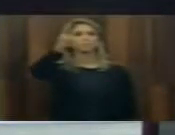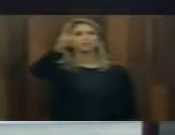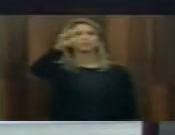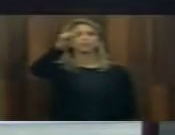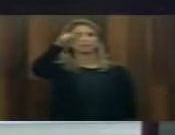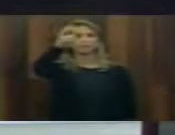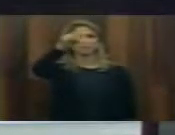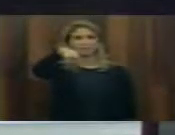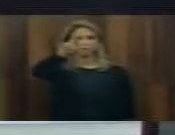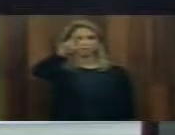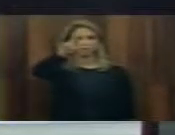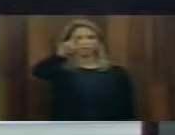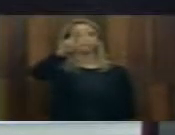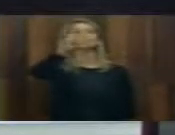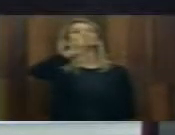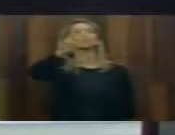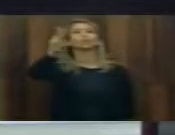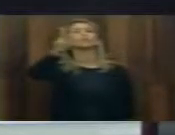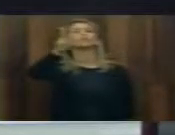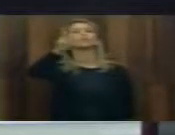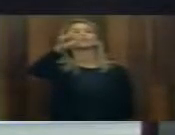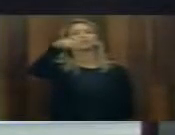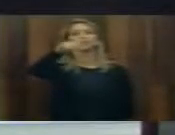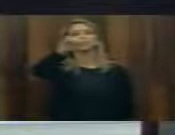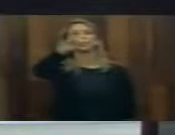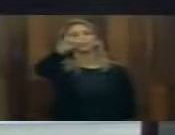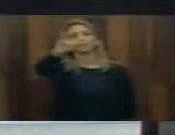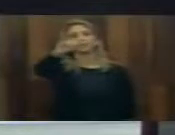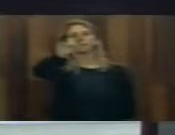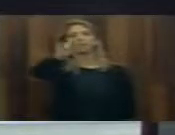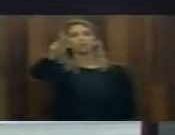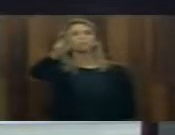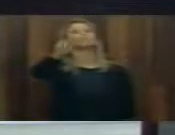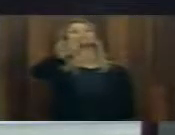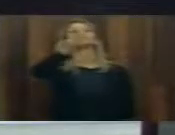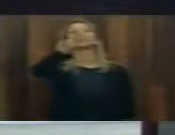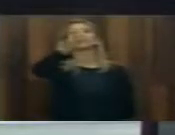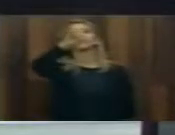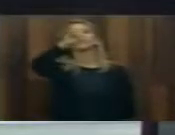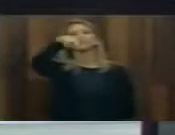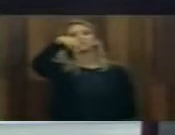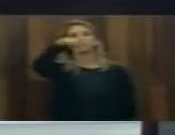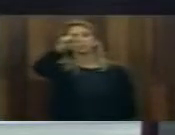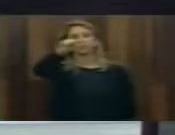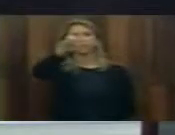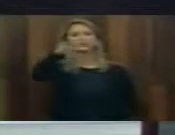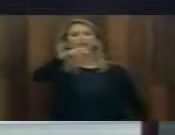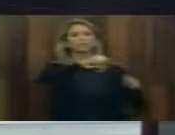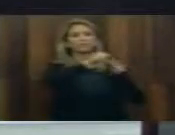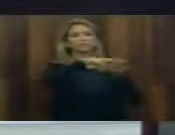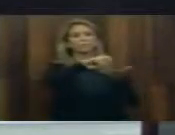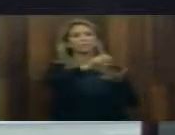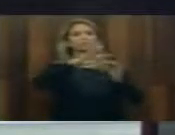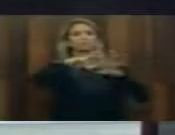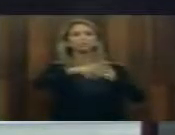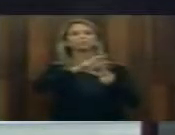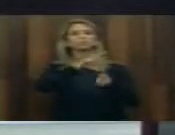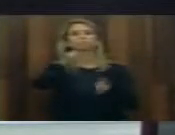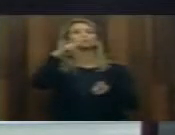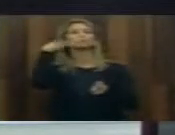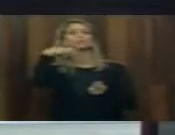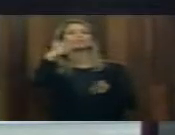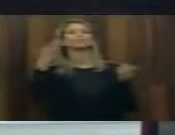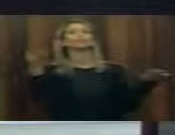Azevedo Simão, Vanderlei Rodrigues Bento Neto, Vinícius Correia. Feita a chamada regimental, senhor presidente.